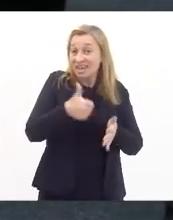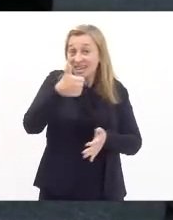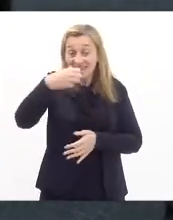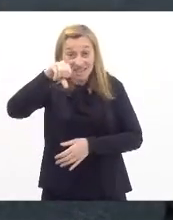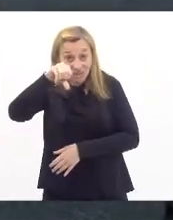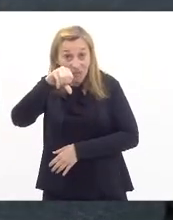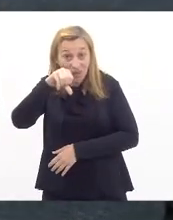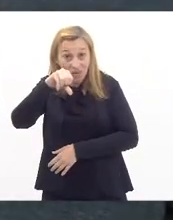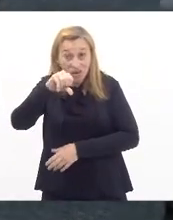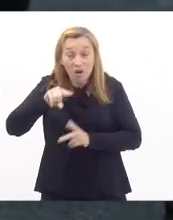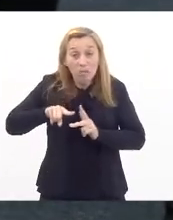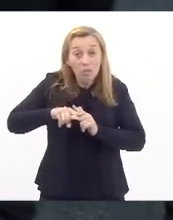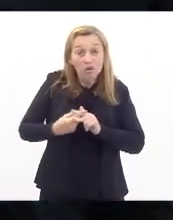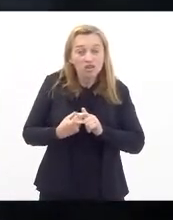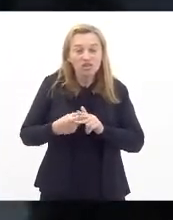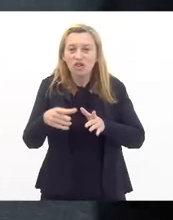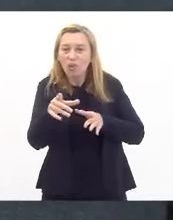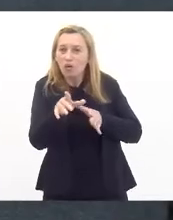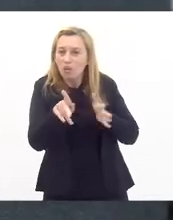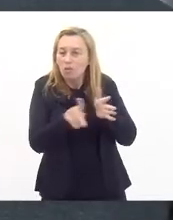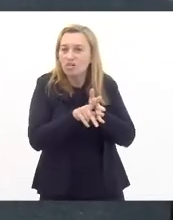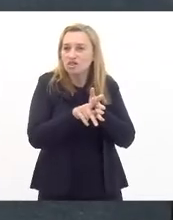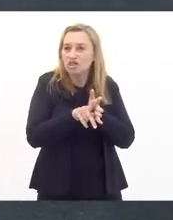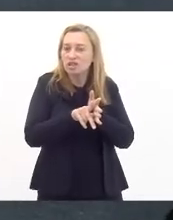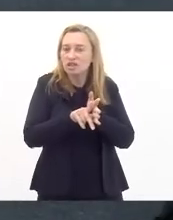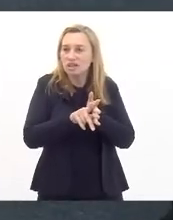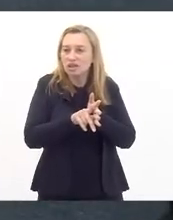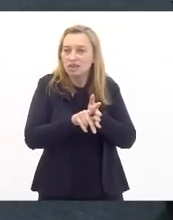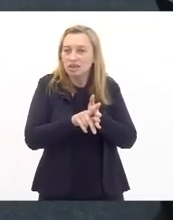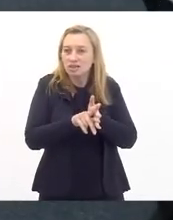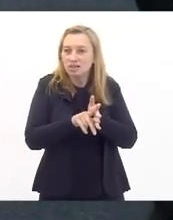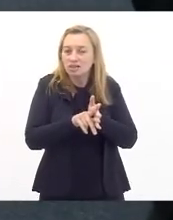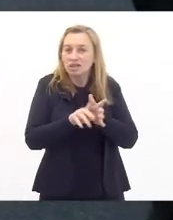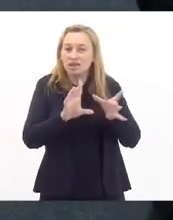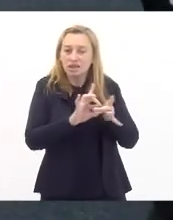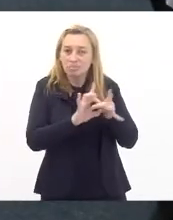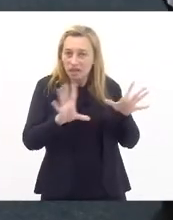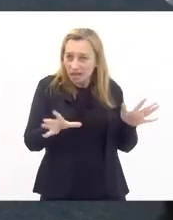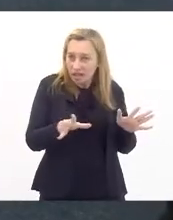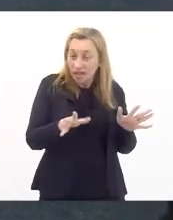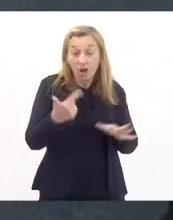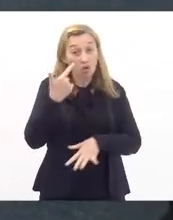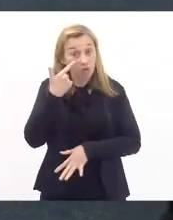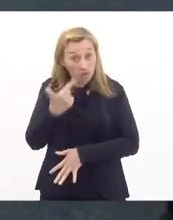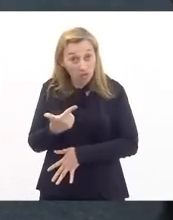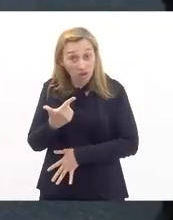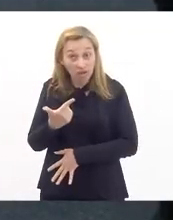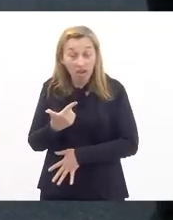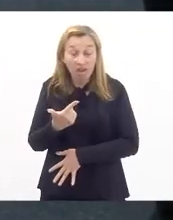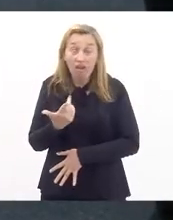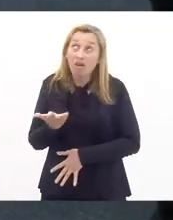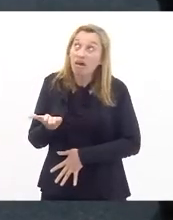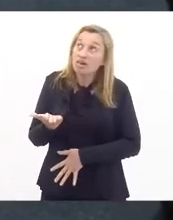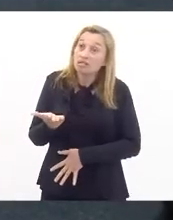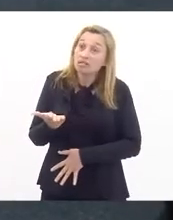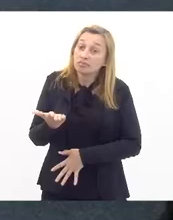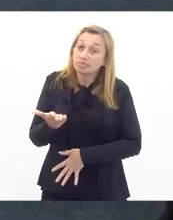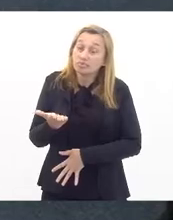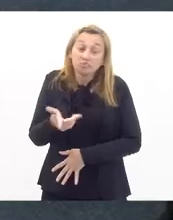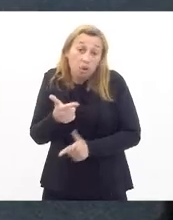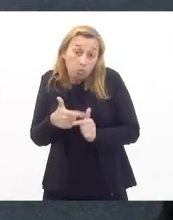19 modifica o projeto para torná-lo autorizativo a meu ver isso é é